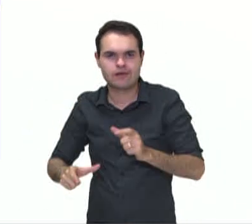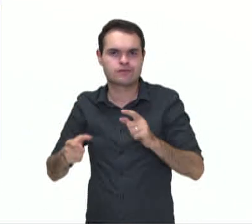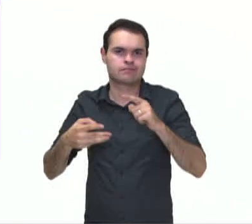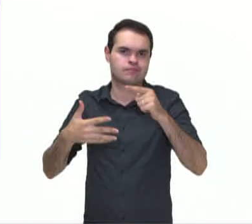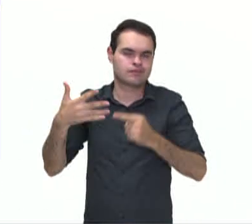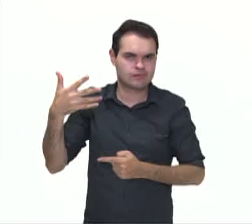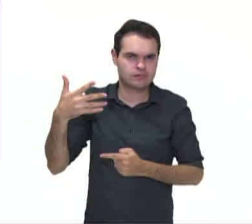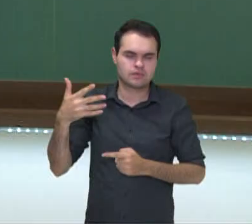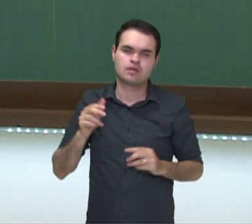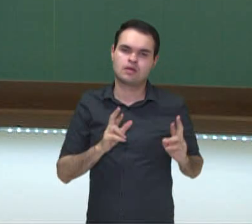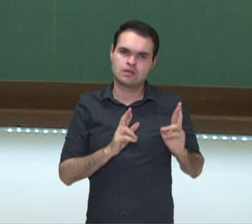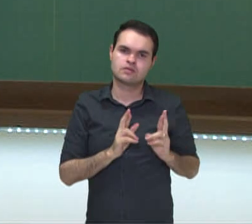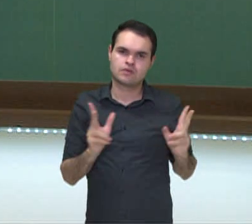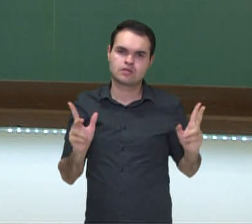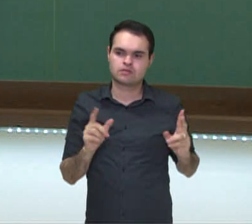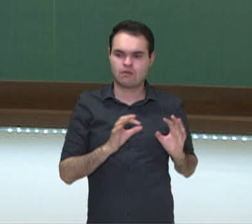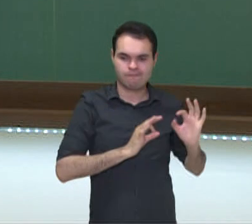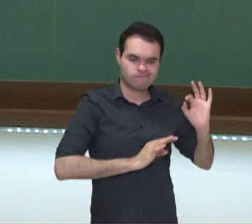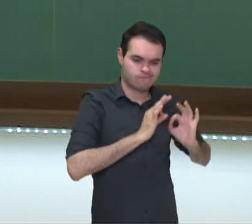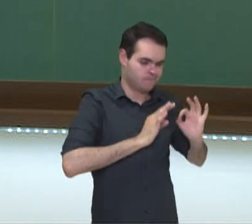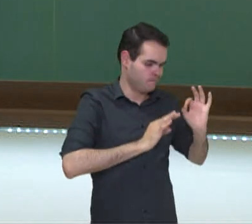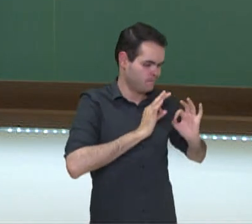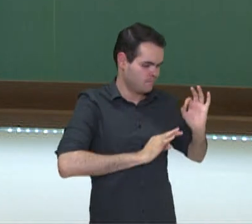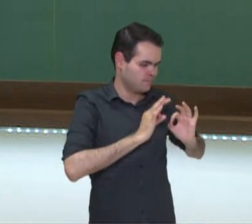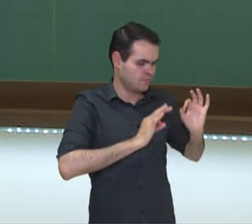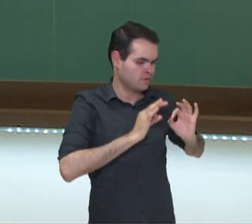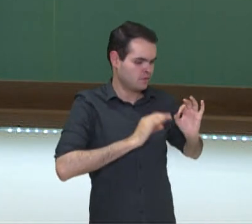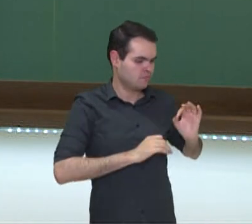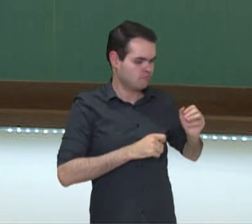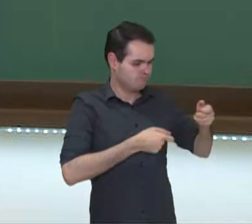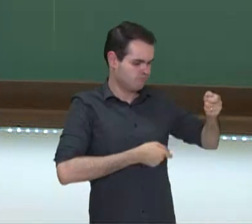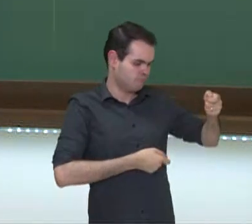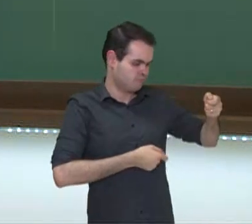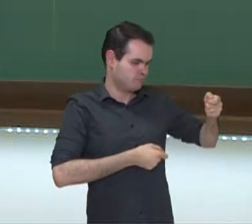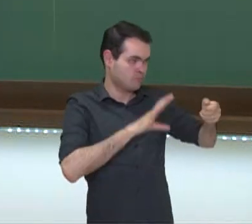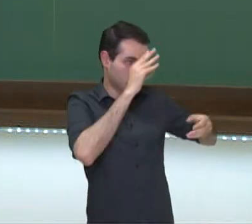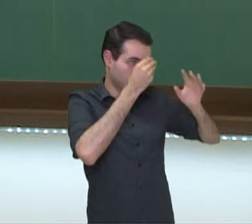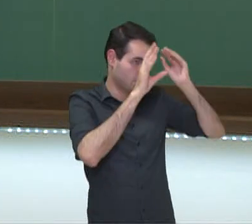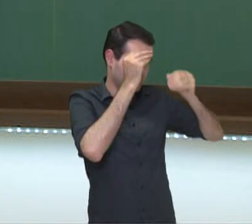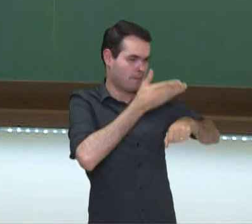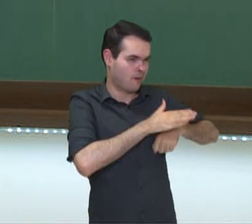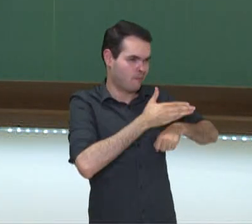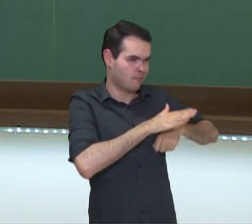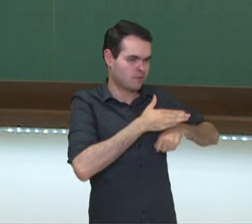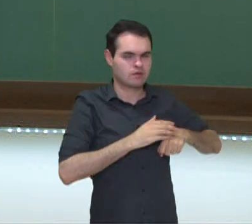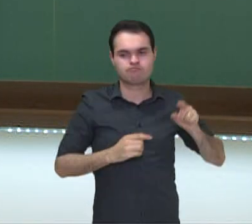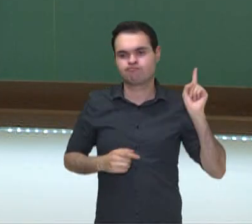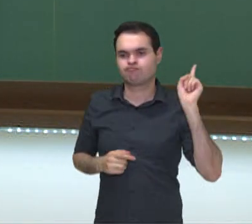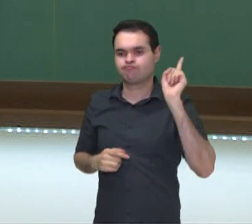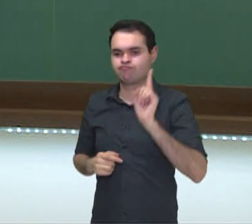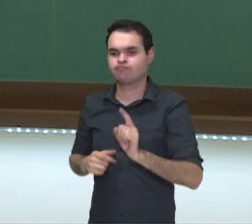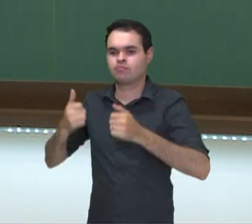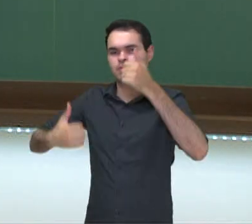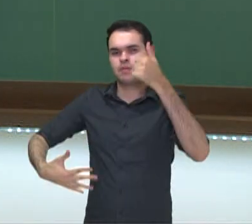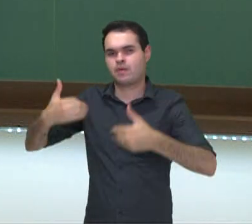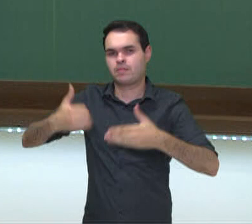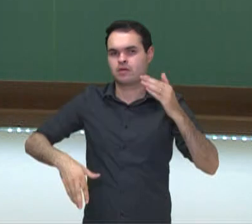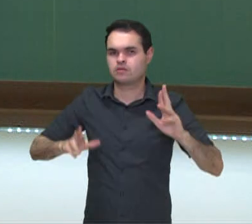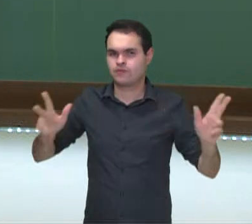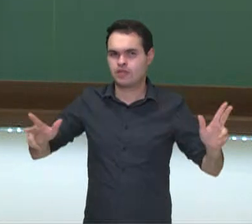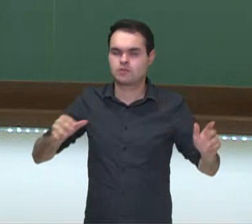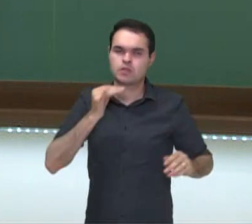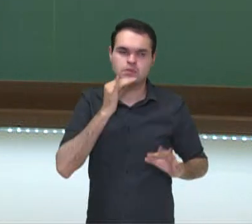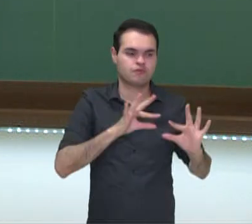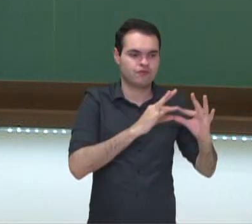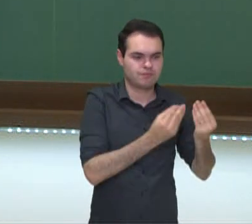É diferente a forma como você vai falar no ambiente de trabalho e como você vai falar entre a sua família. Então, conhecer